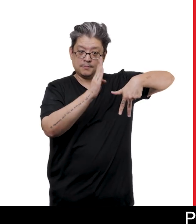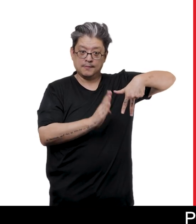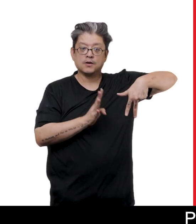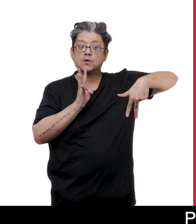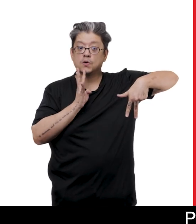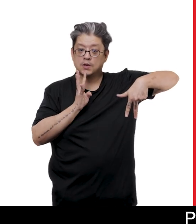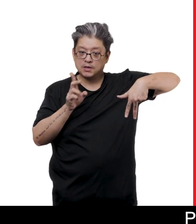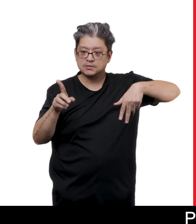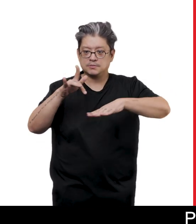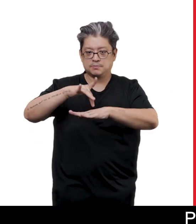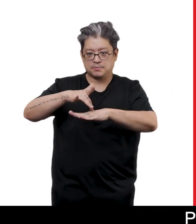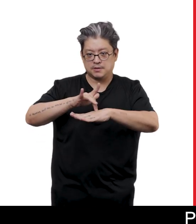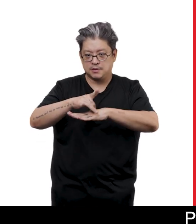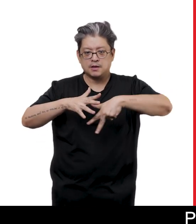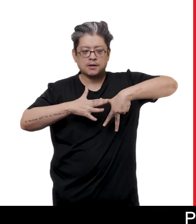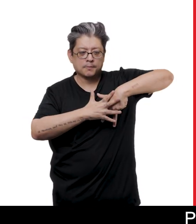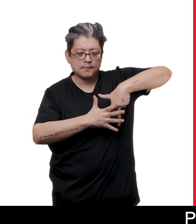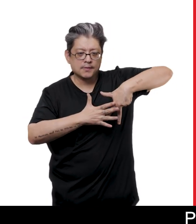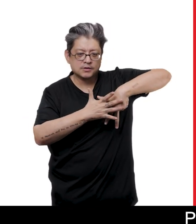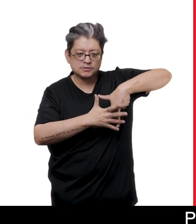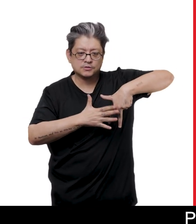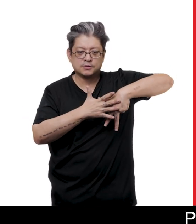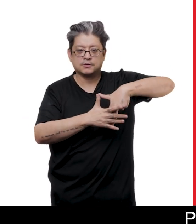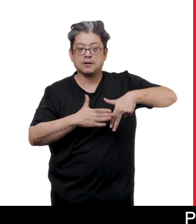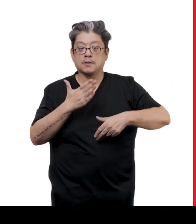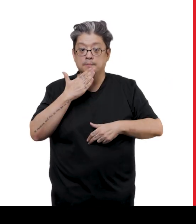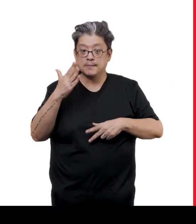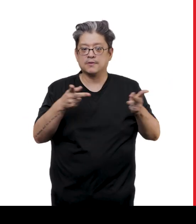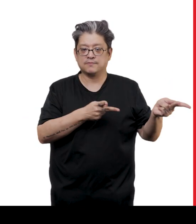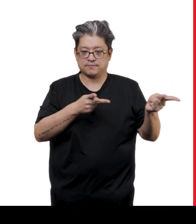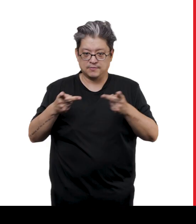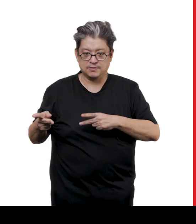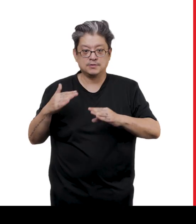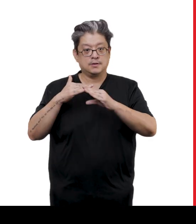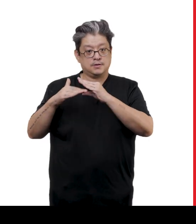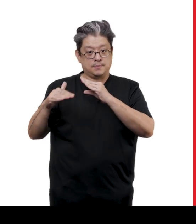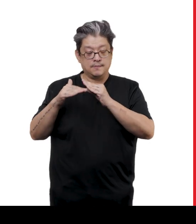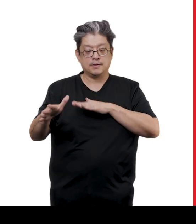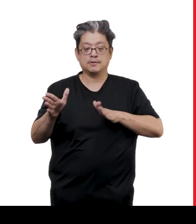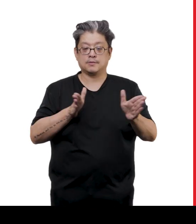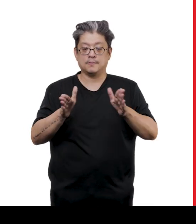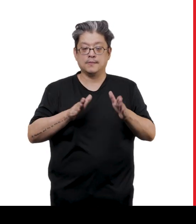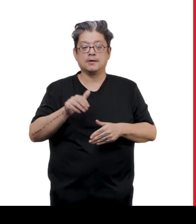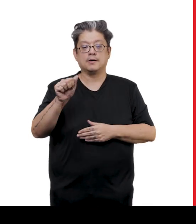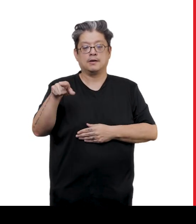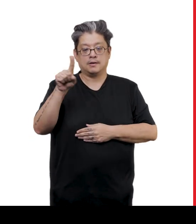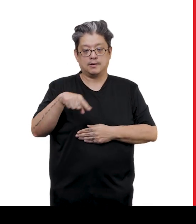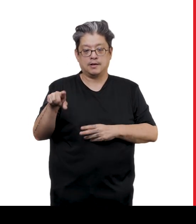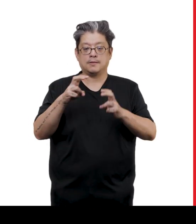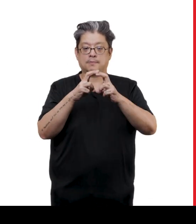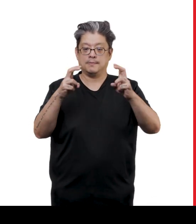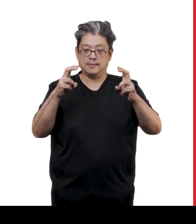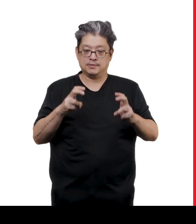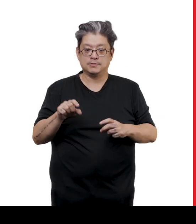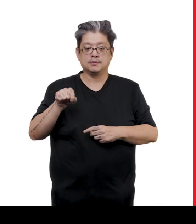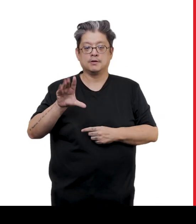Pessoas com deficiência podem conhecer uma bailarina tátil ao solicitar a visita mediada pelo e-mail